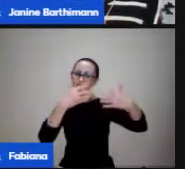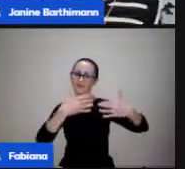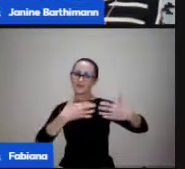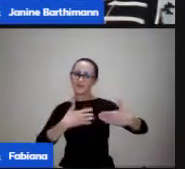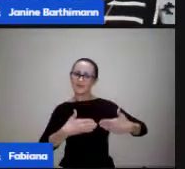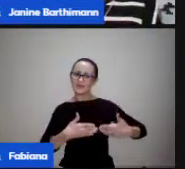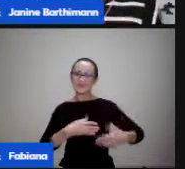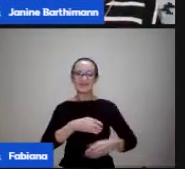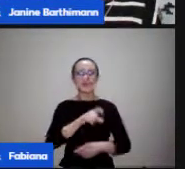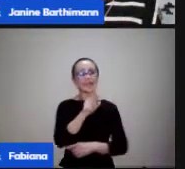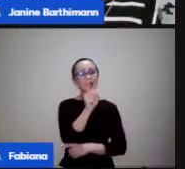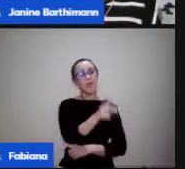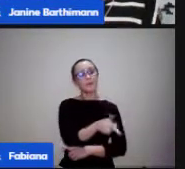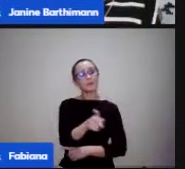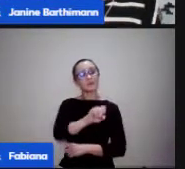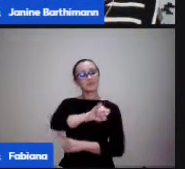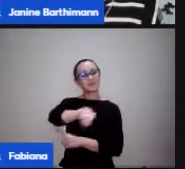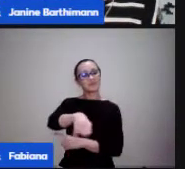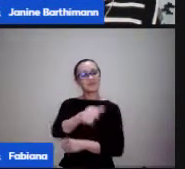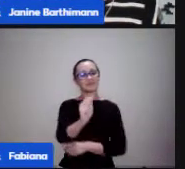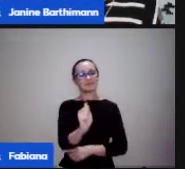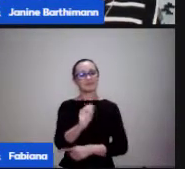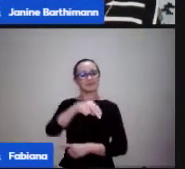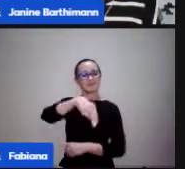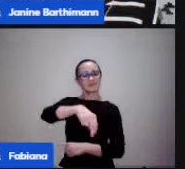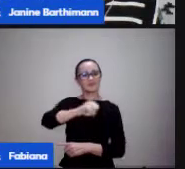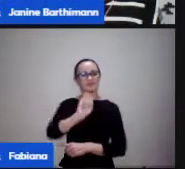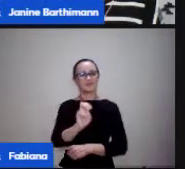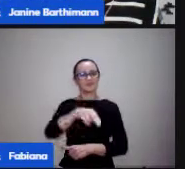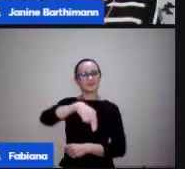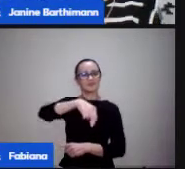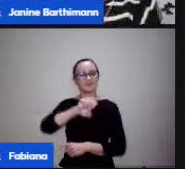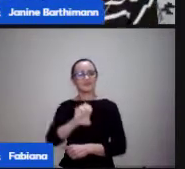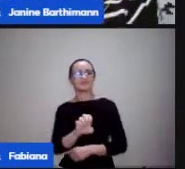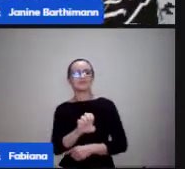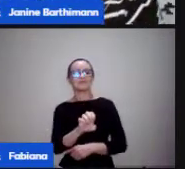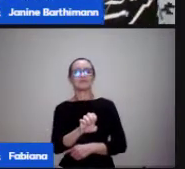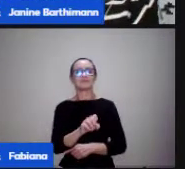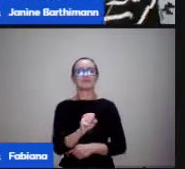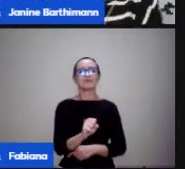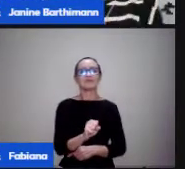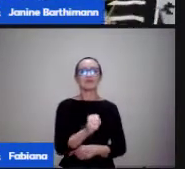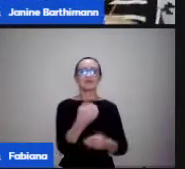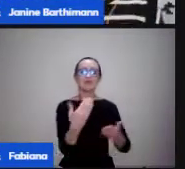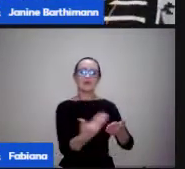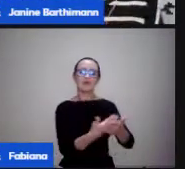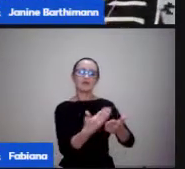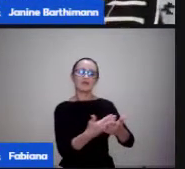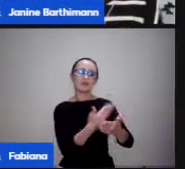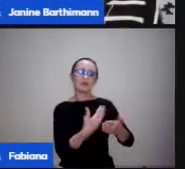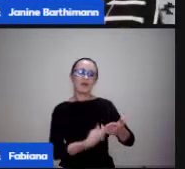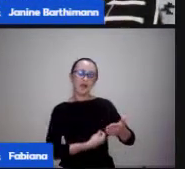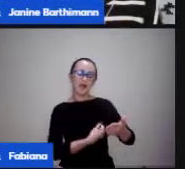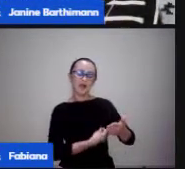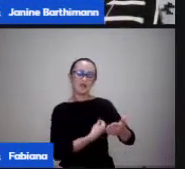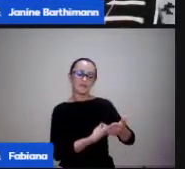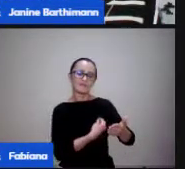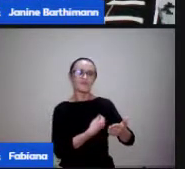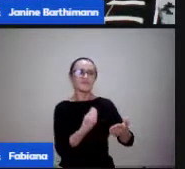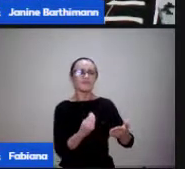é a Janine, tá? Que é sobre um livro, A Vida na Escola e a Escola da